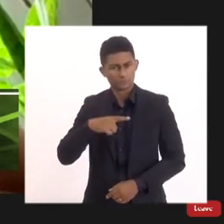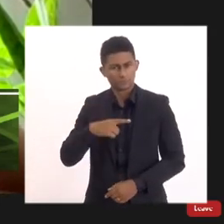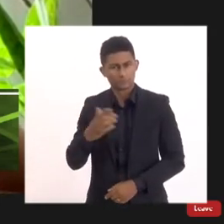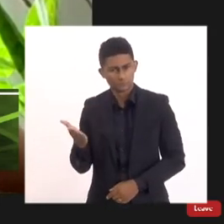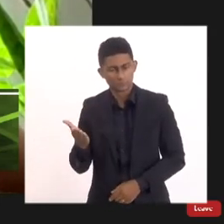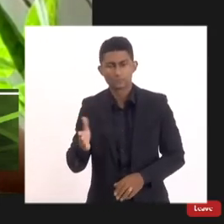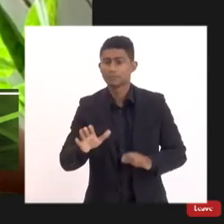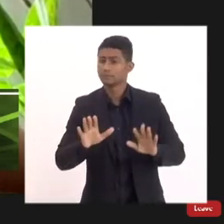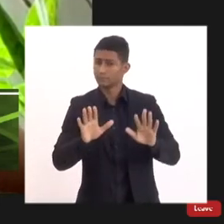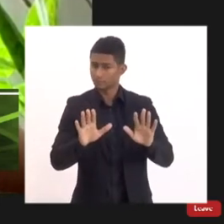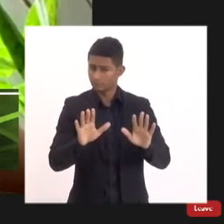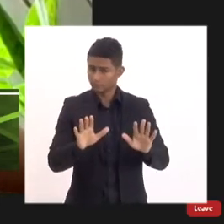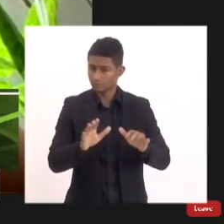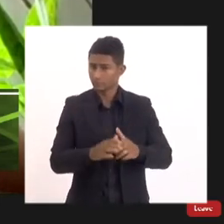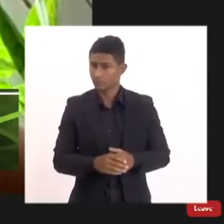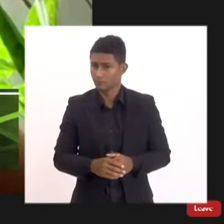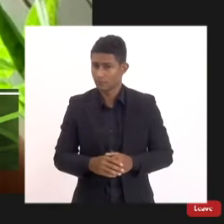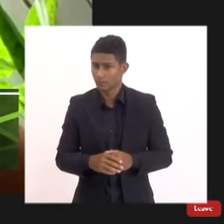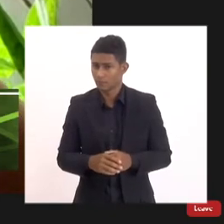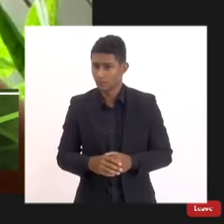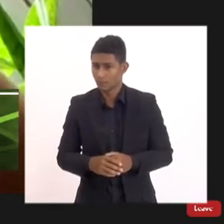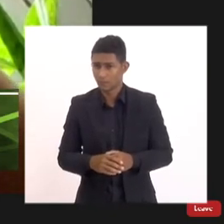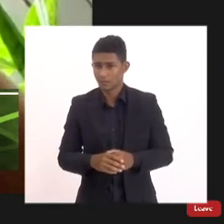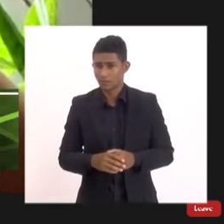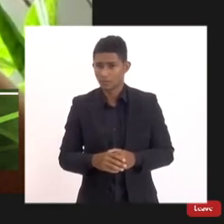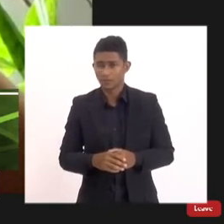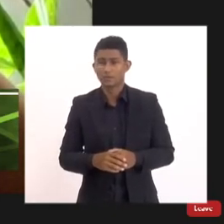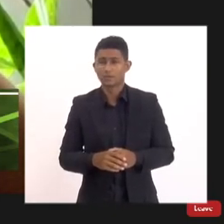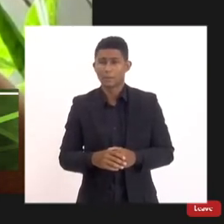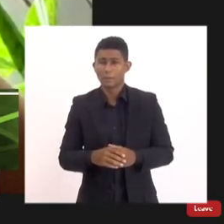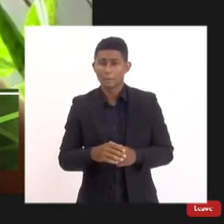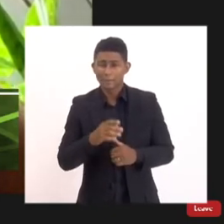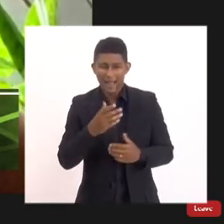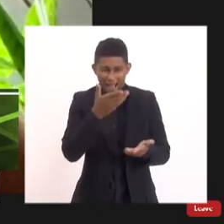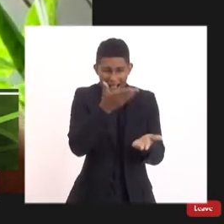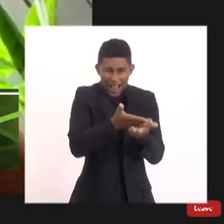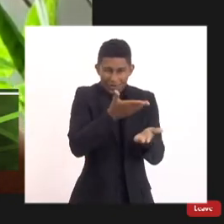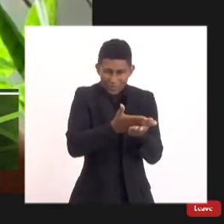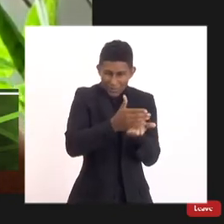já na véspera do início das aulas. Então,